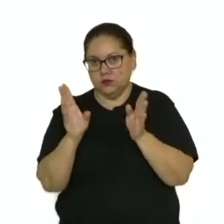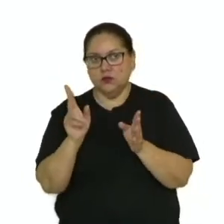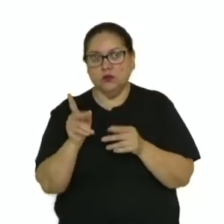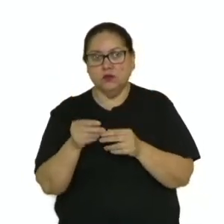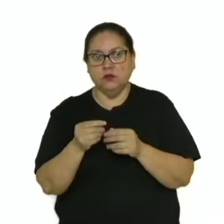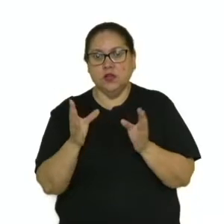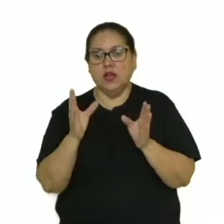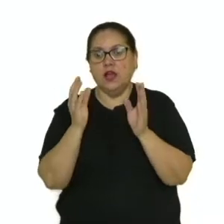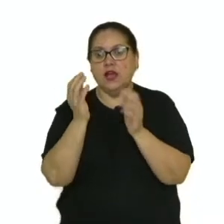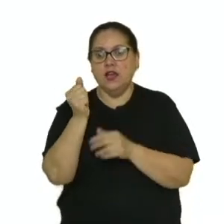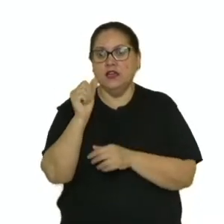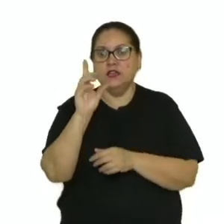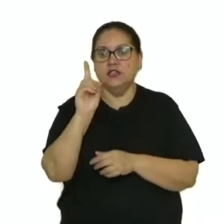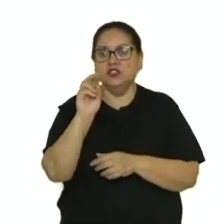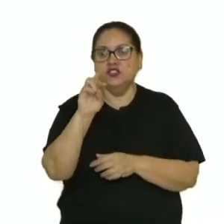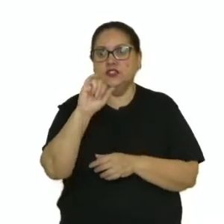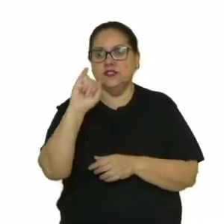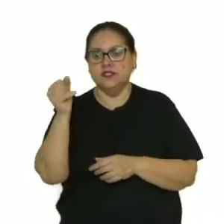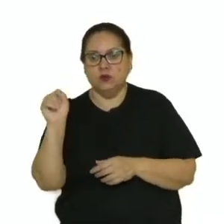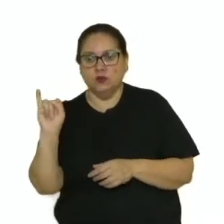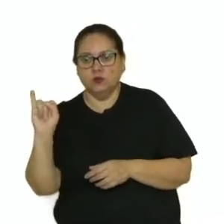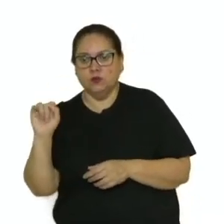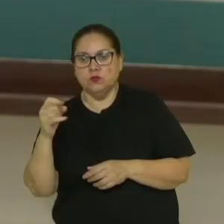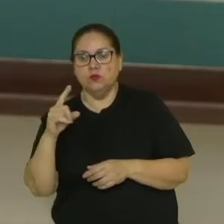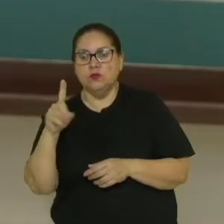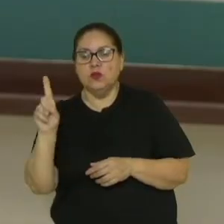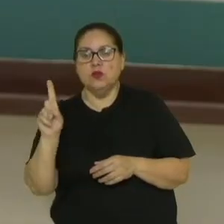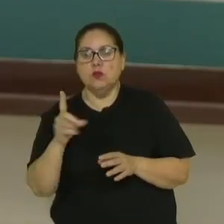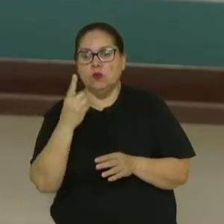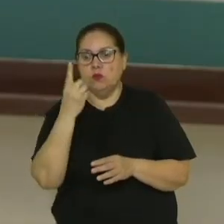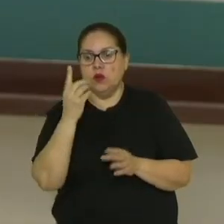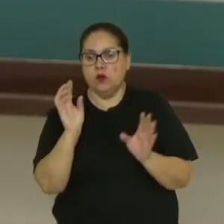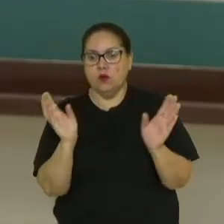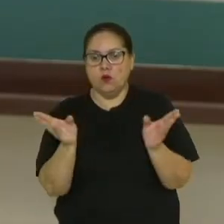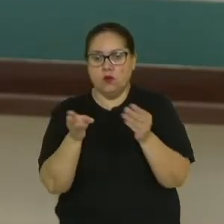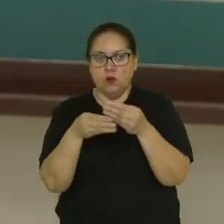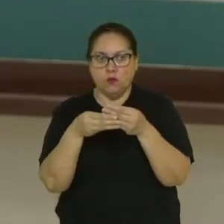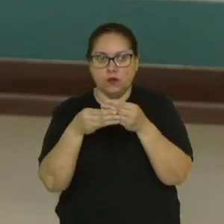é a adição, né? 2 simples que vão formar uma composta.